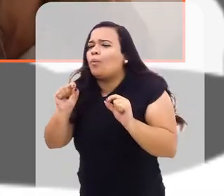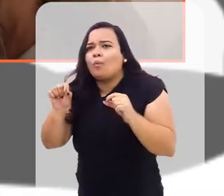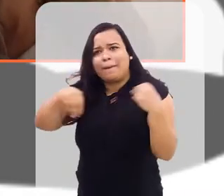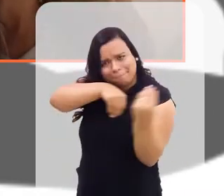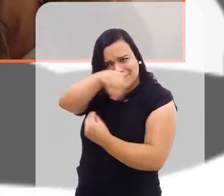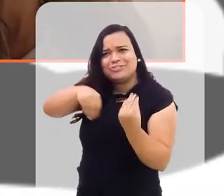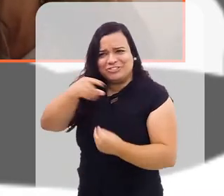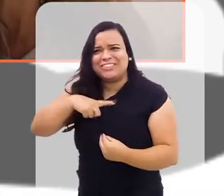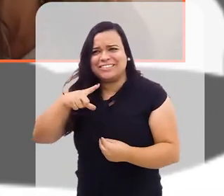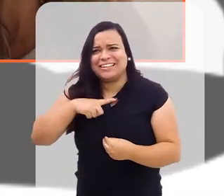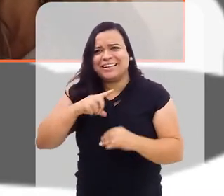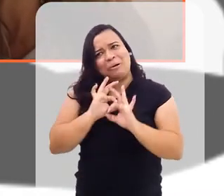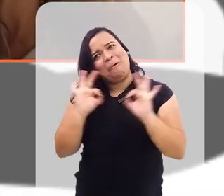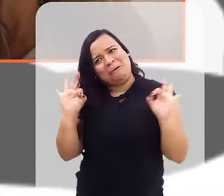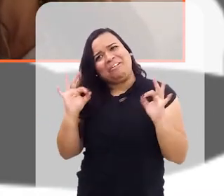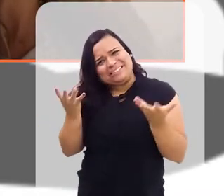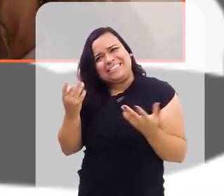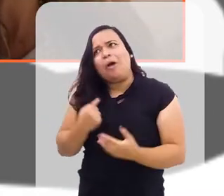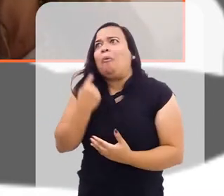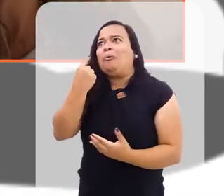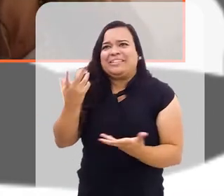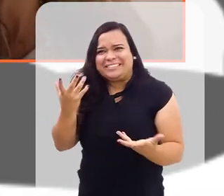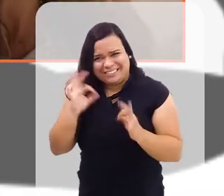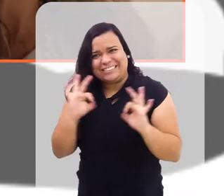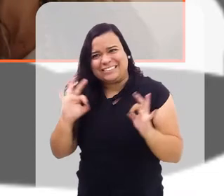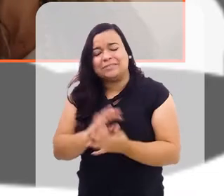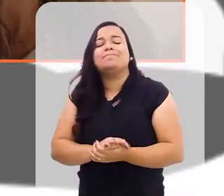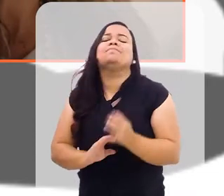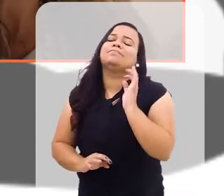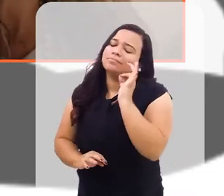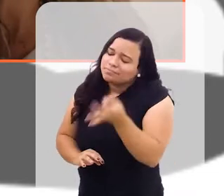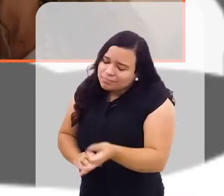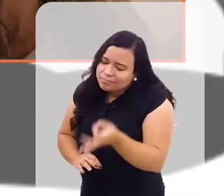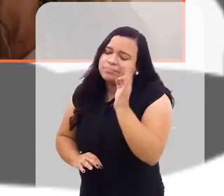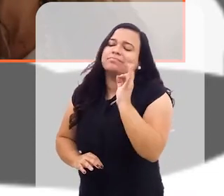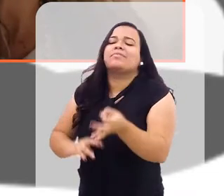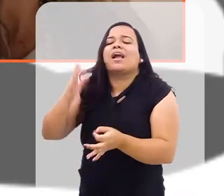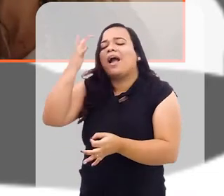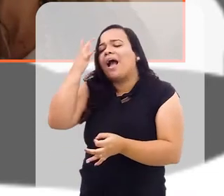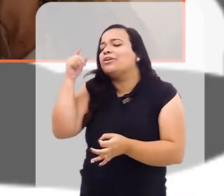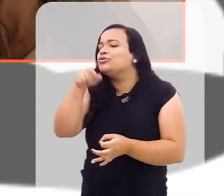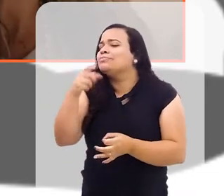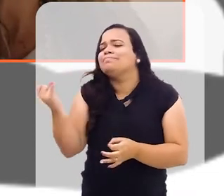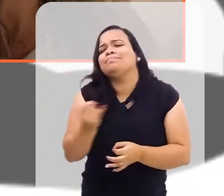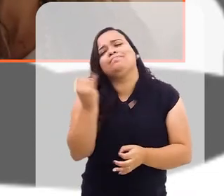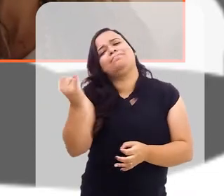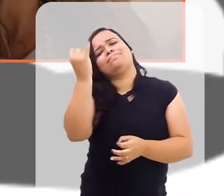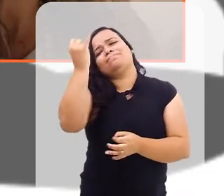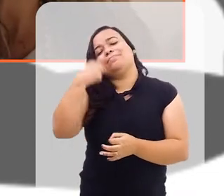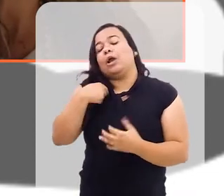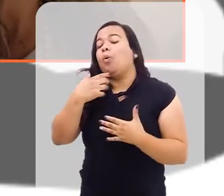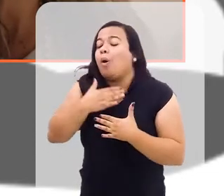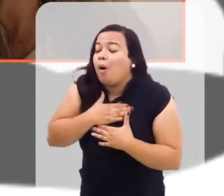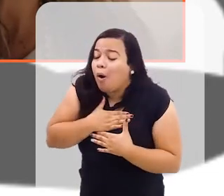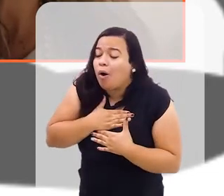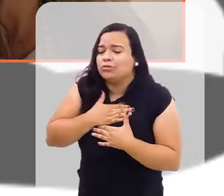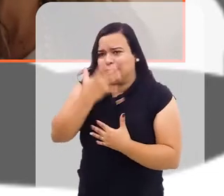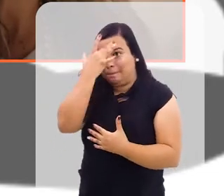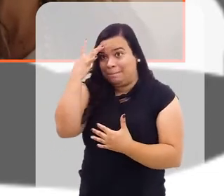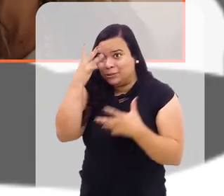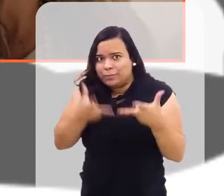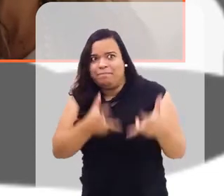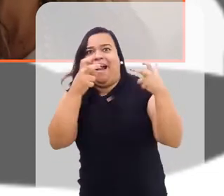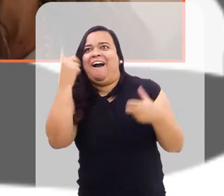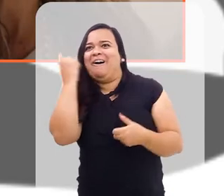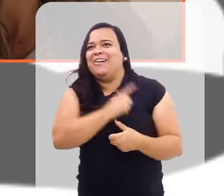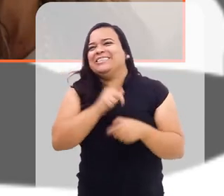mistura é única, né? Eu acho isso muito bacana, Cláudia, e gosto muito quando as pessoas conseguem